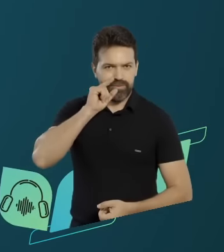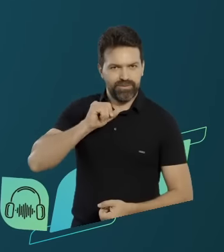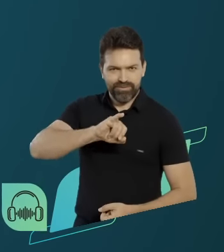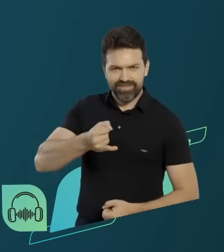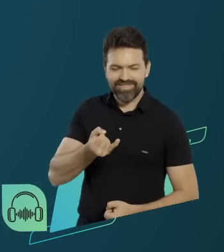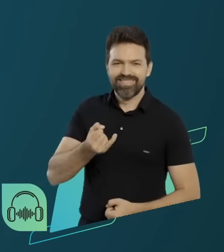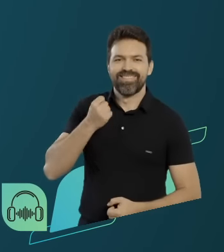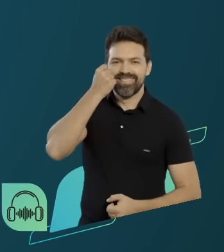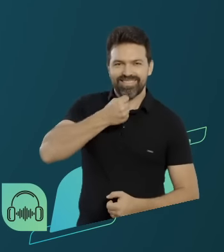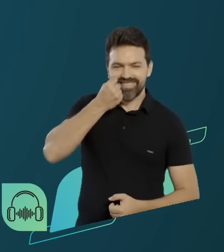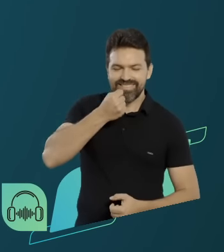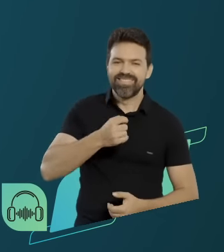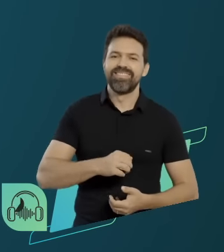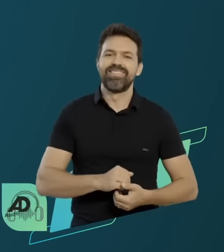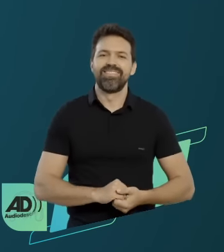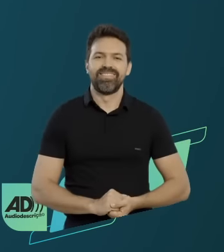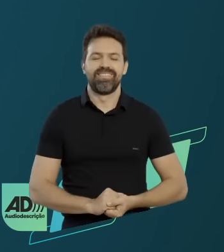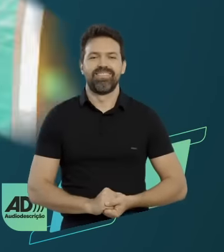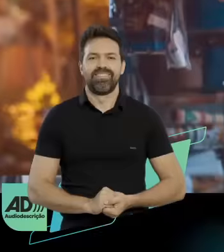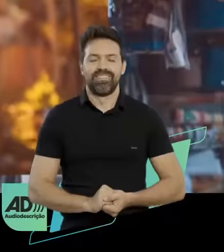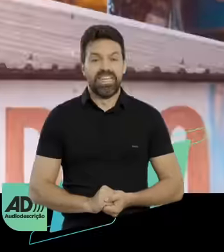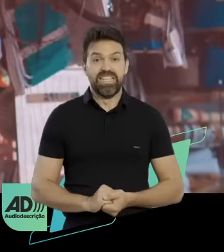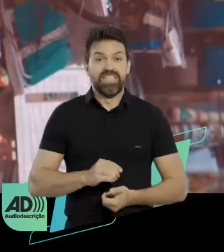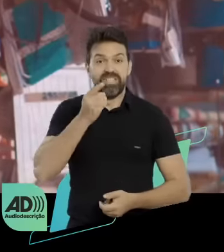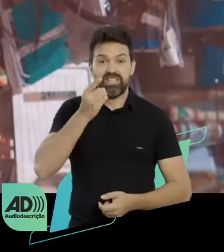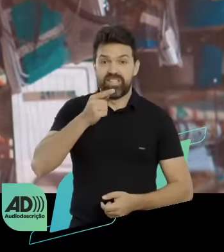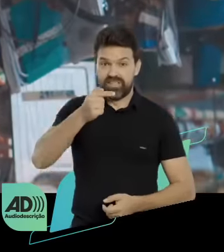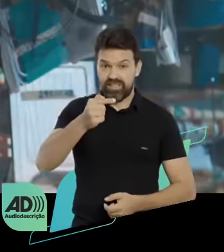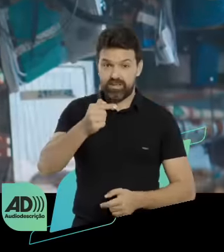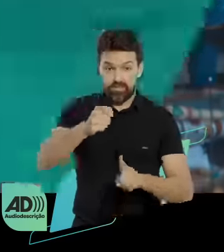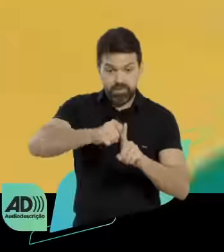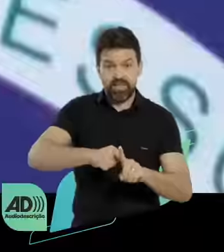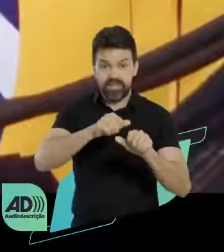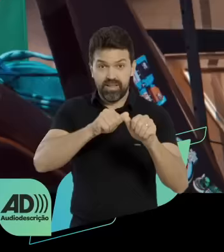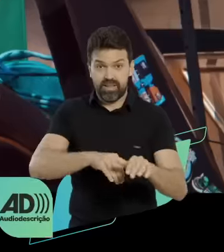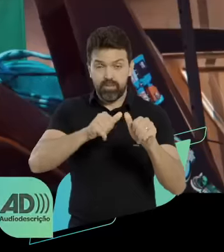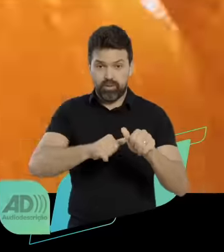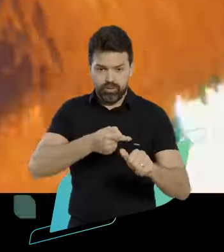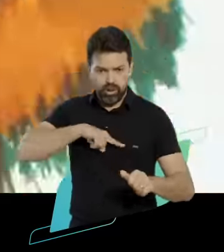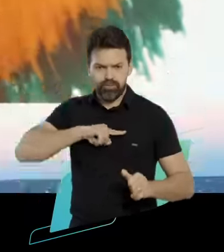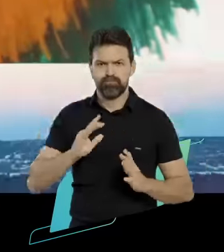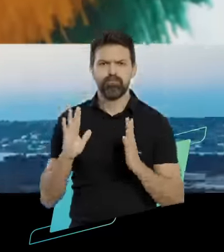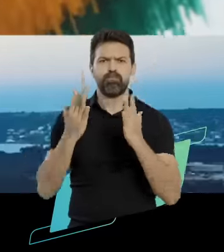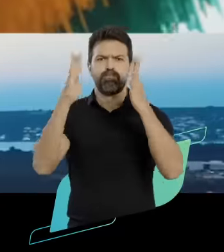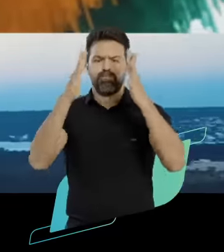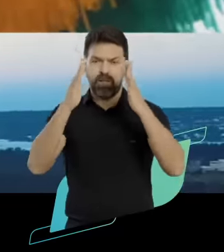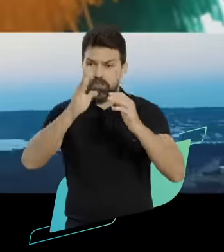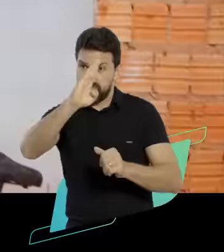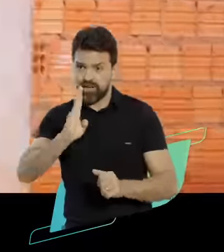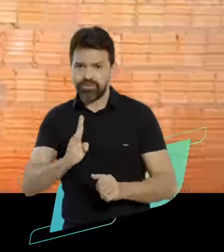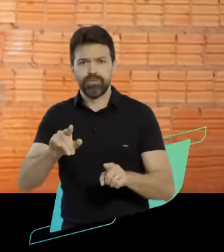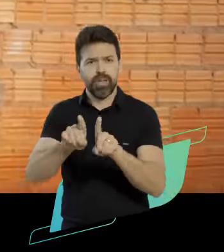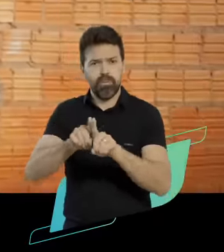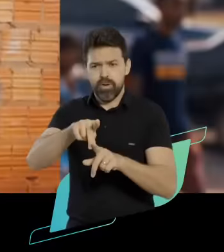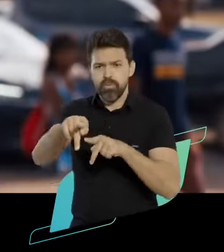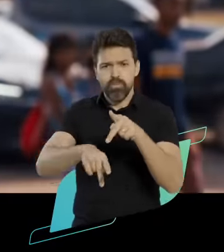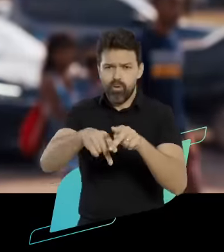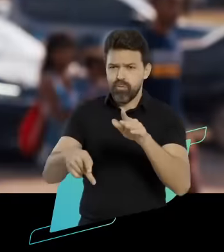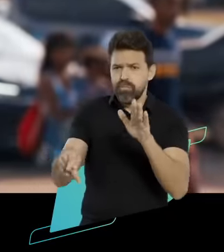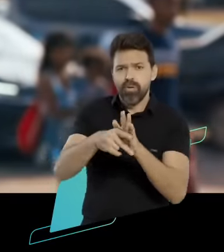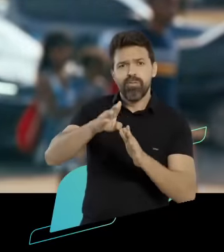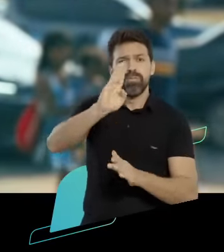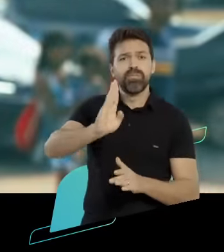Romero, senador. 7 de setembro é o dia de celebrarmos o Brasil e todos